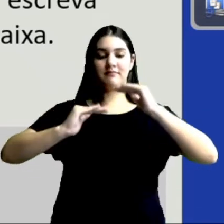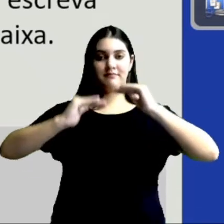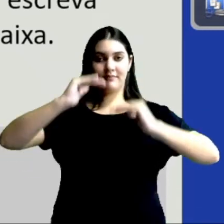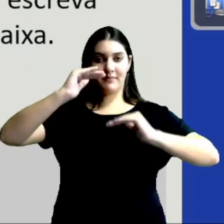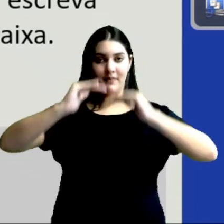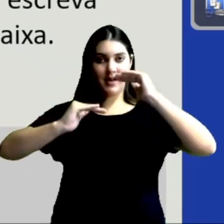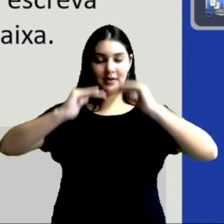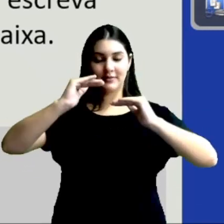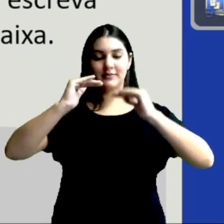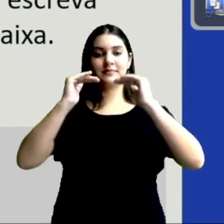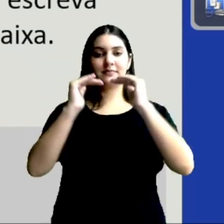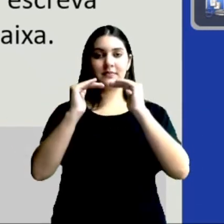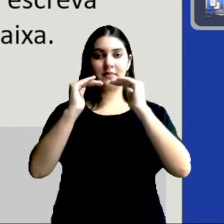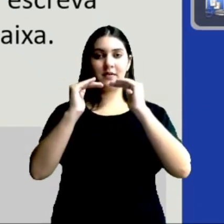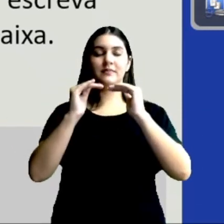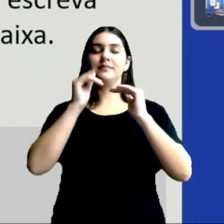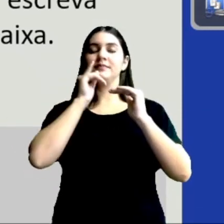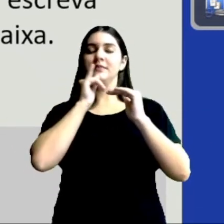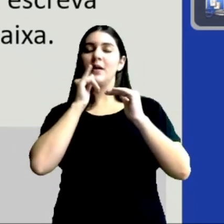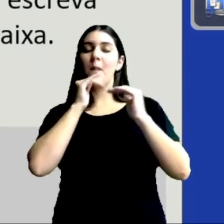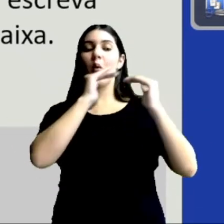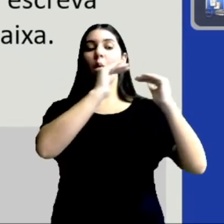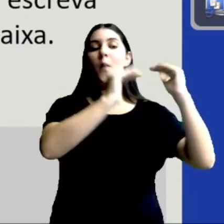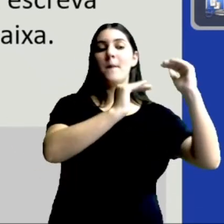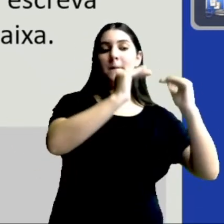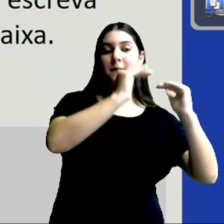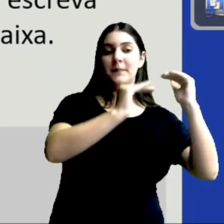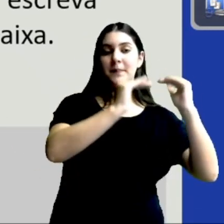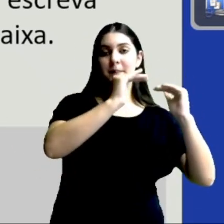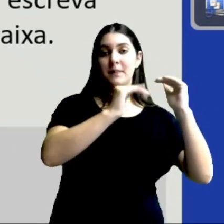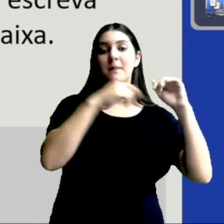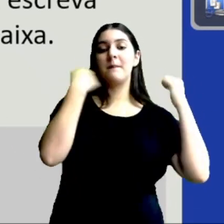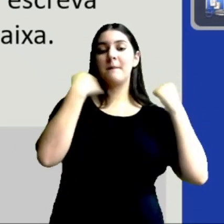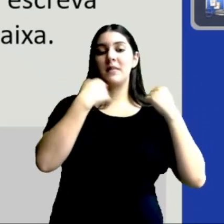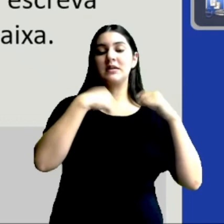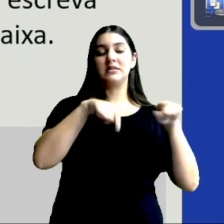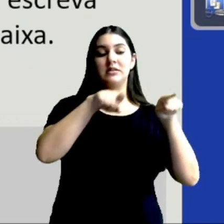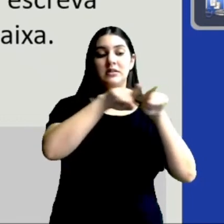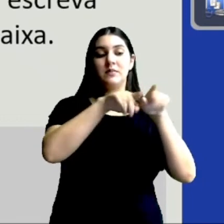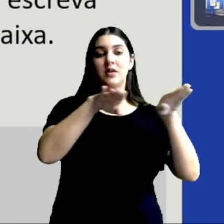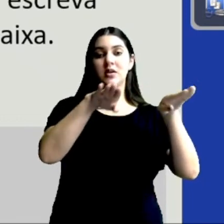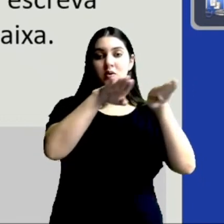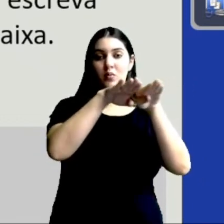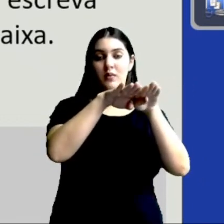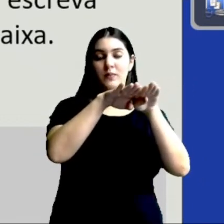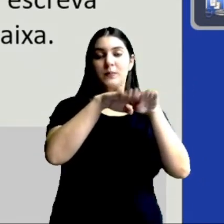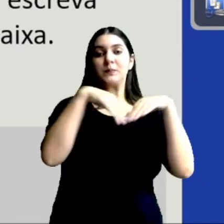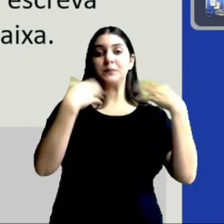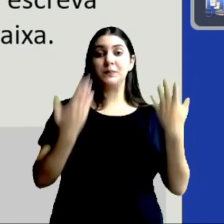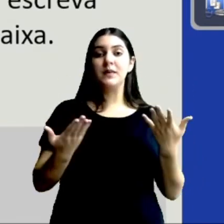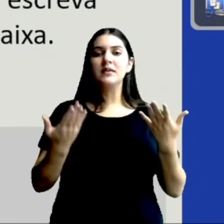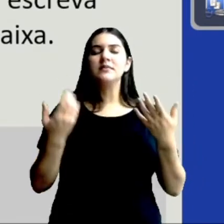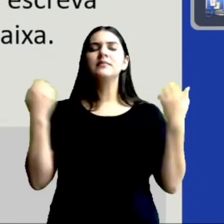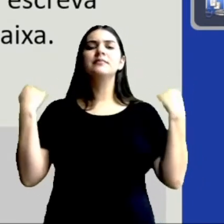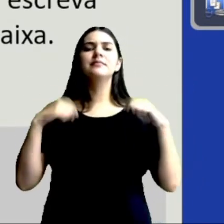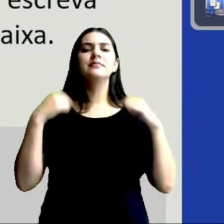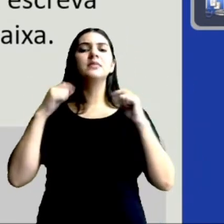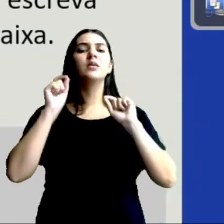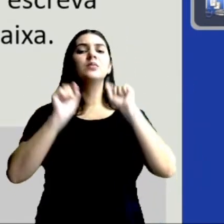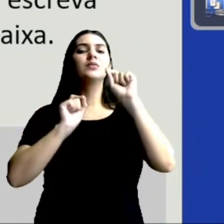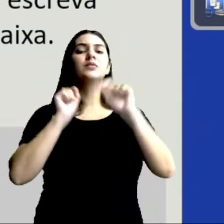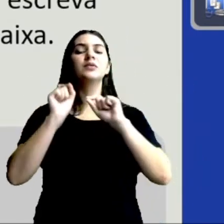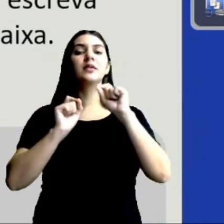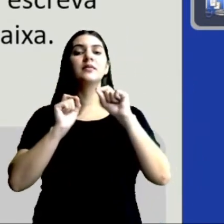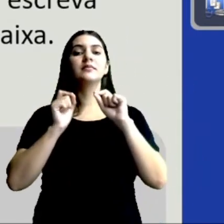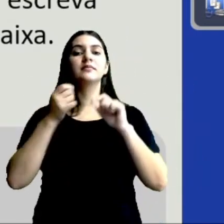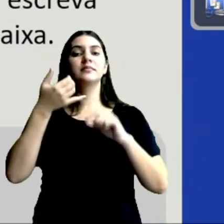Balança equilibrada, ou seja, o peso de um lado é igual ao peso do outro. Aqui a gente não tem balança, mas ele não disse que nós temos